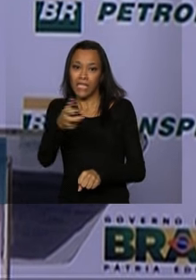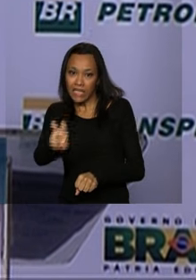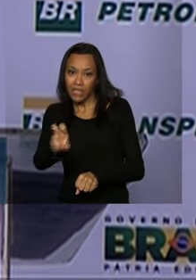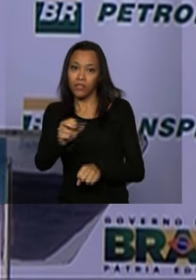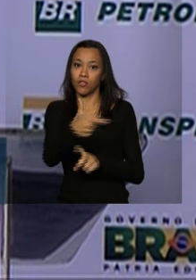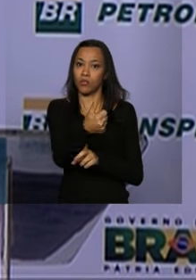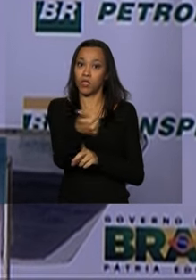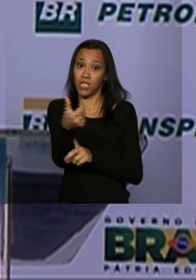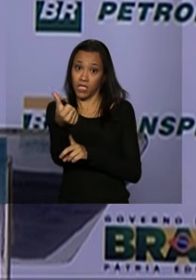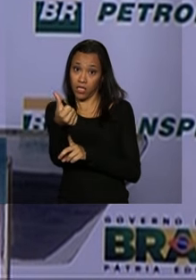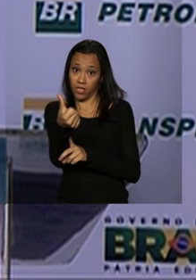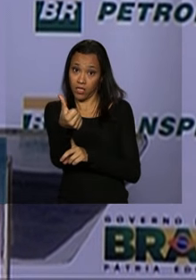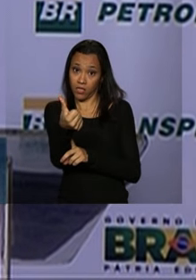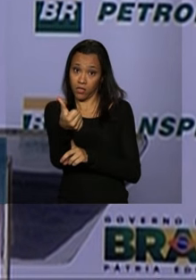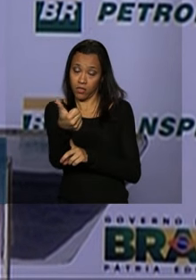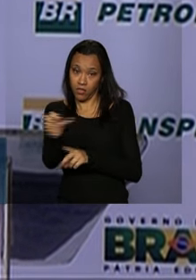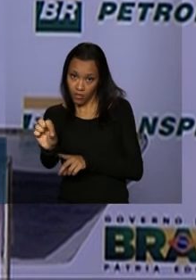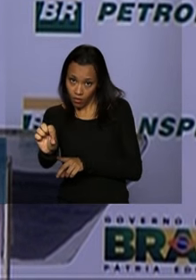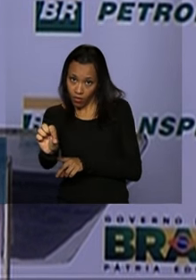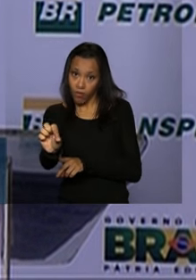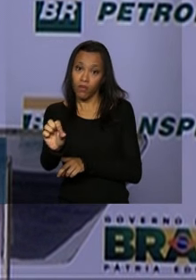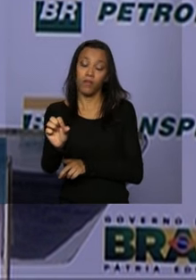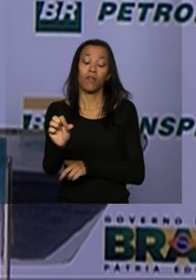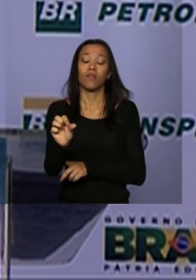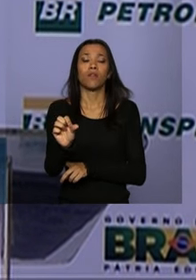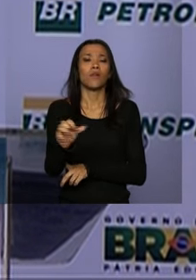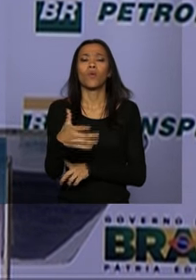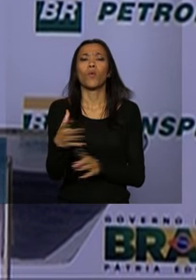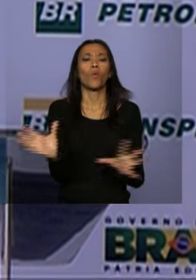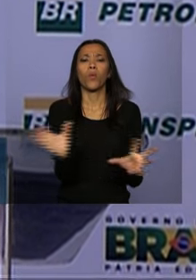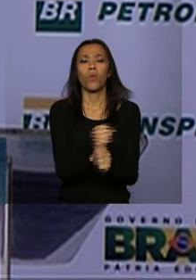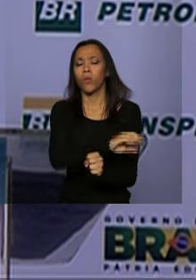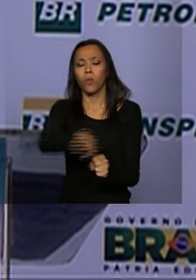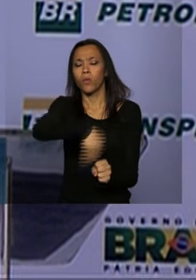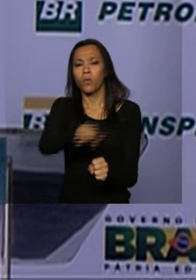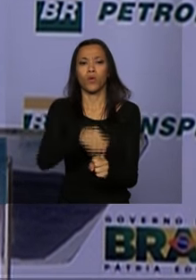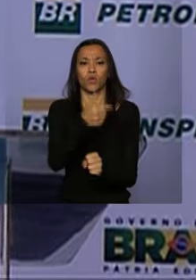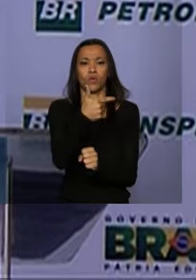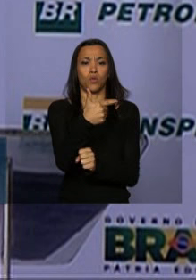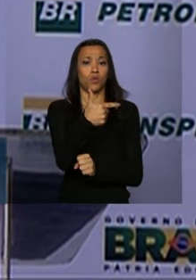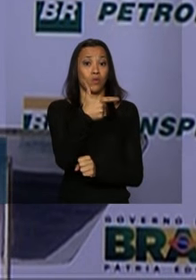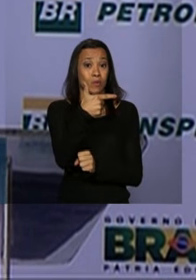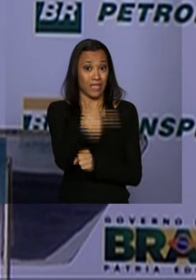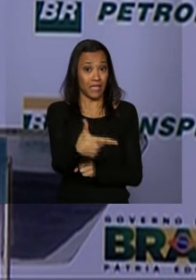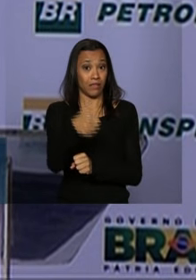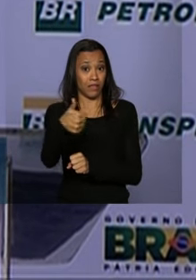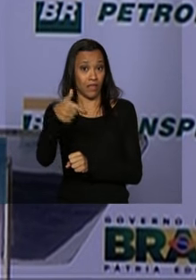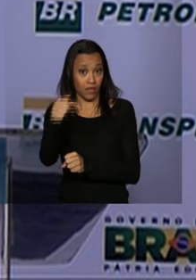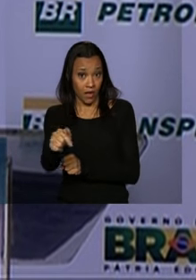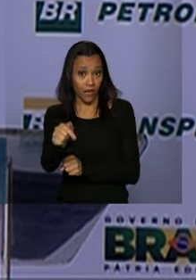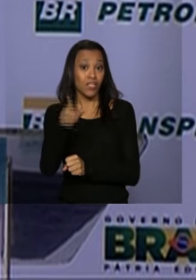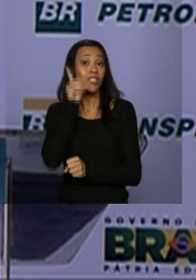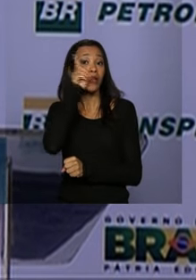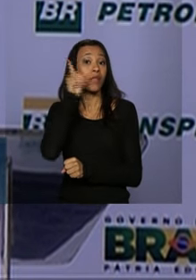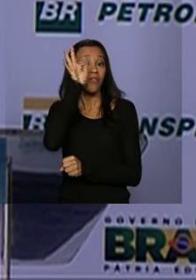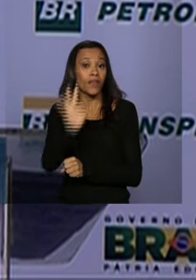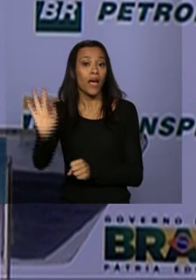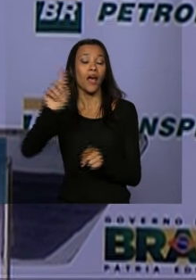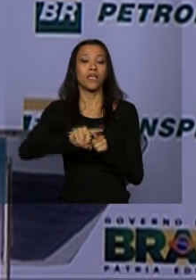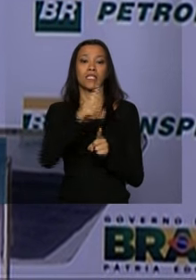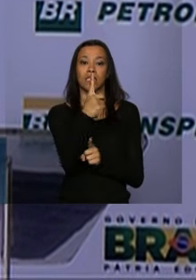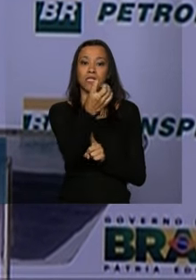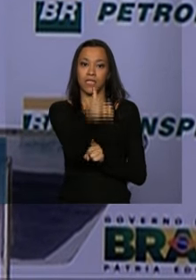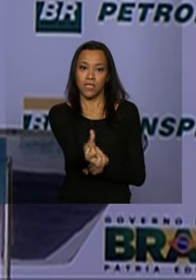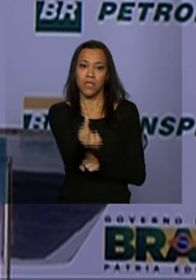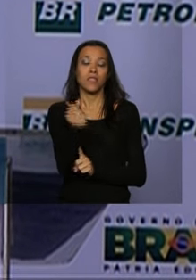2015-2019 ou 2018, com 217 deputados federais e 16